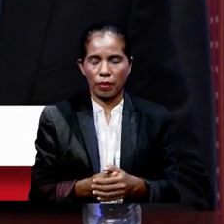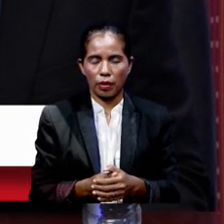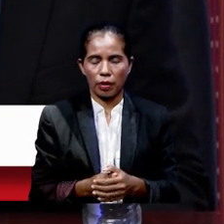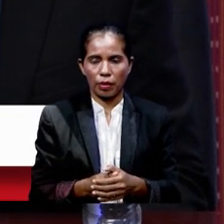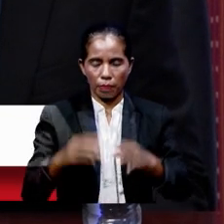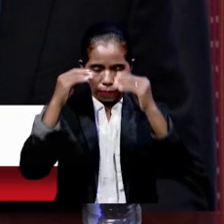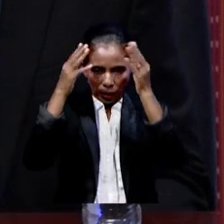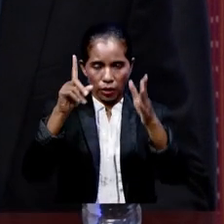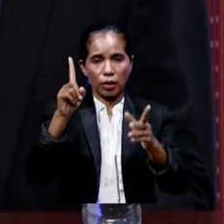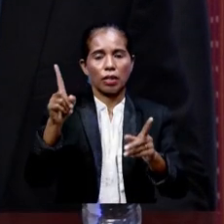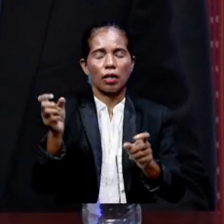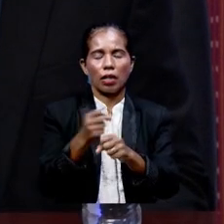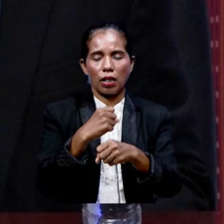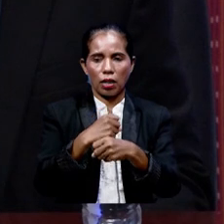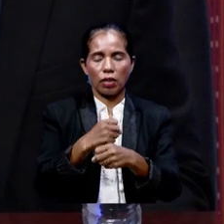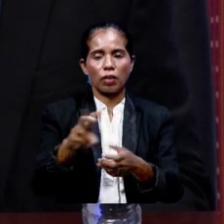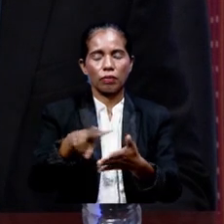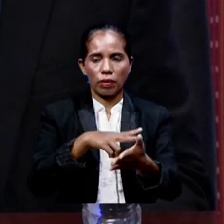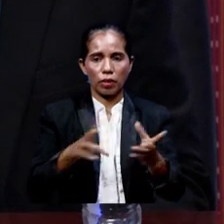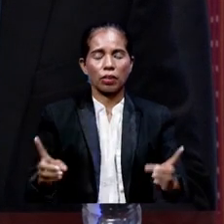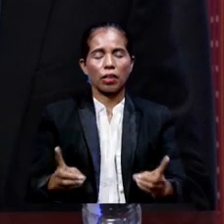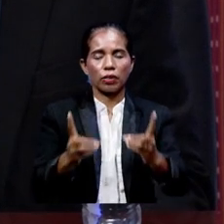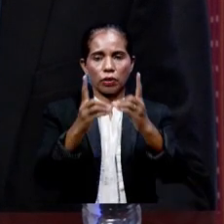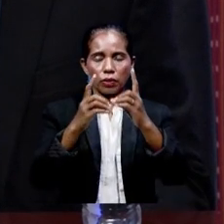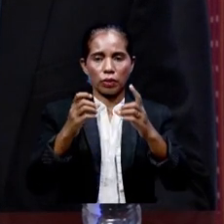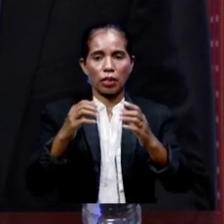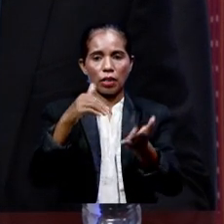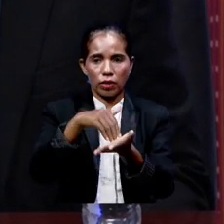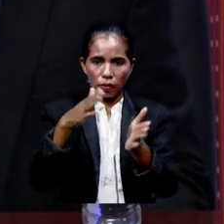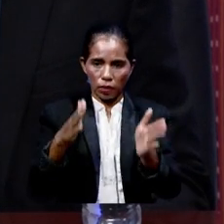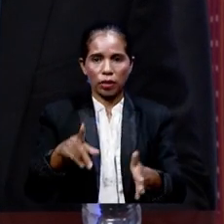violência agressão física sobre o estudante sida